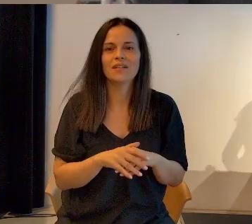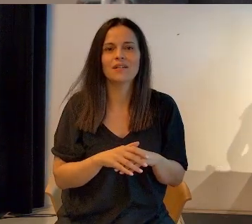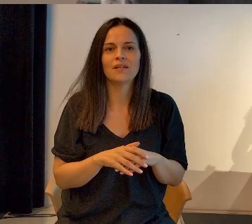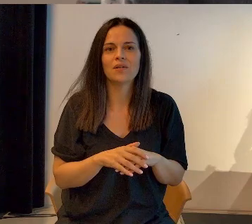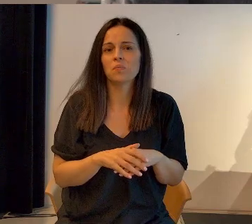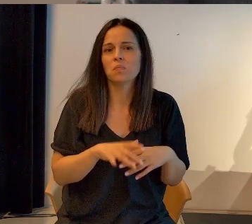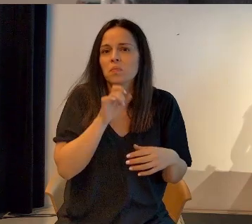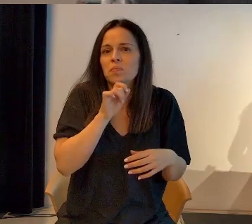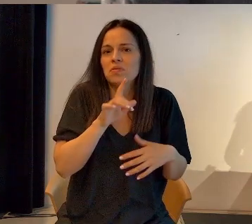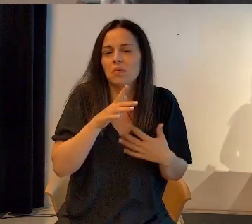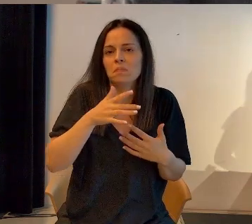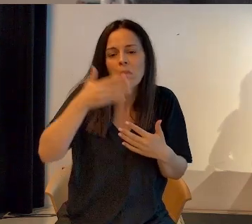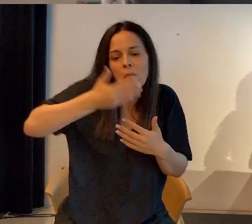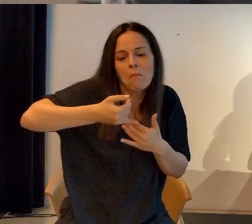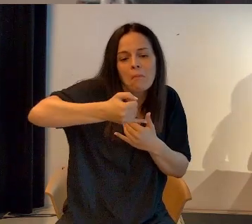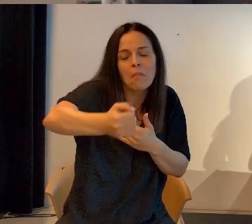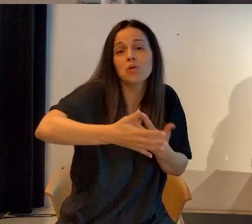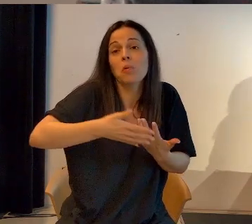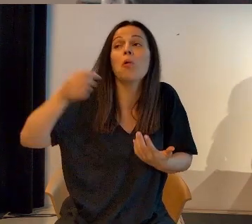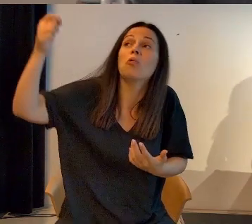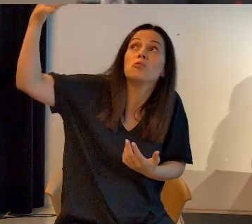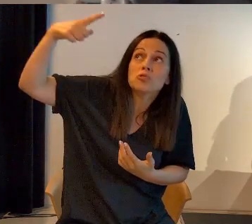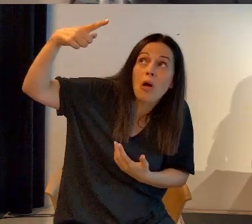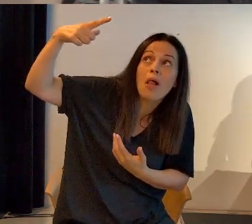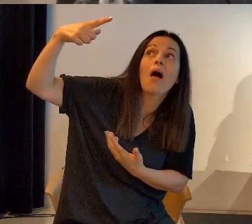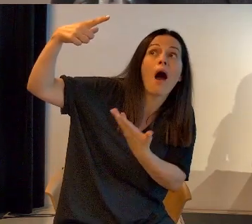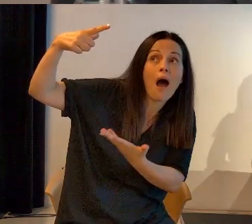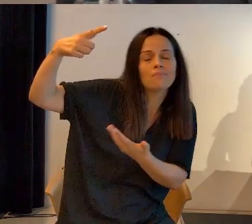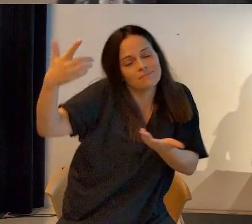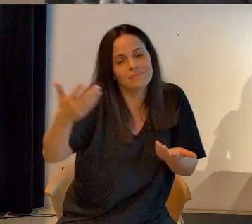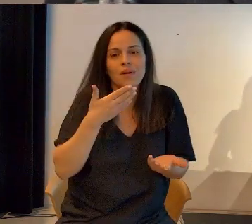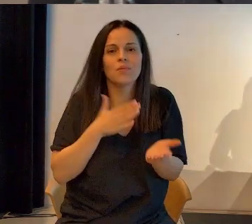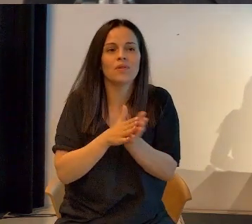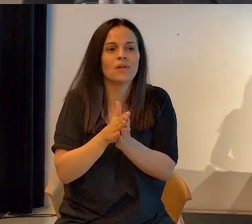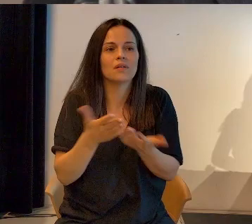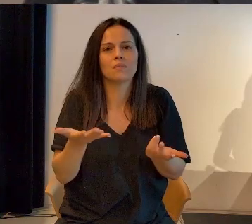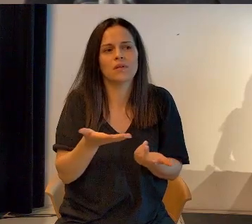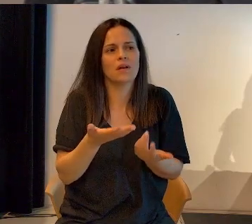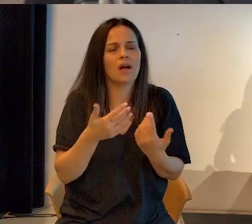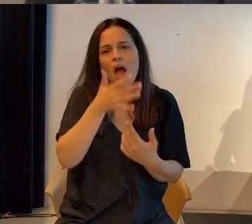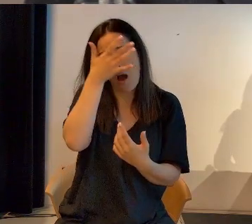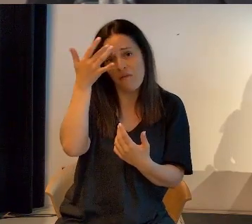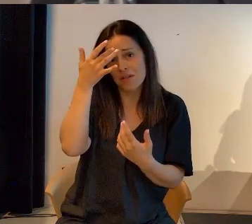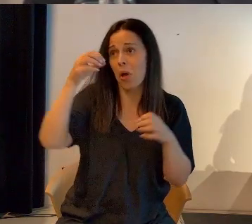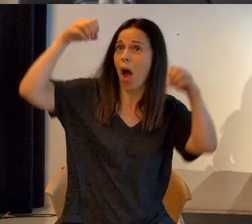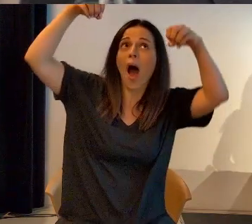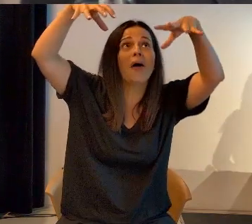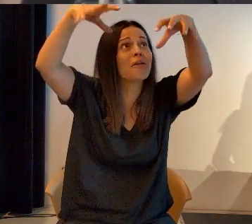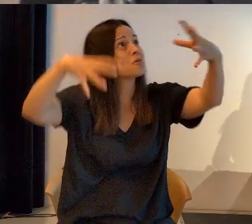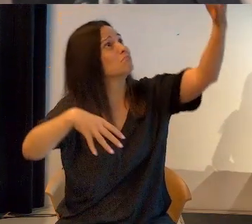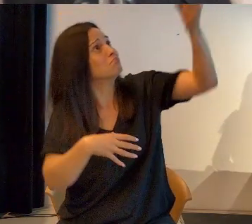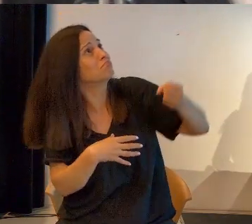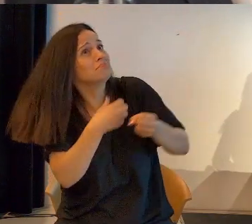Fica se calhar para próximos, quando vier o sol. Não é? Se bem que é fácil arranjar guarda-chuvas, não sei. É fácil.